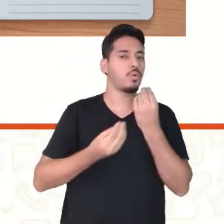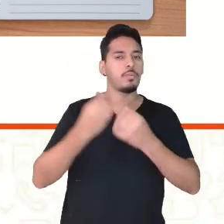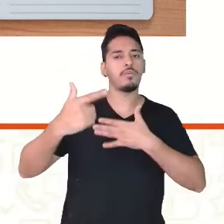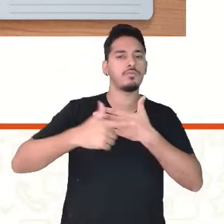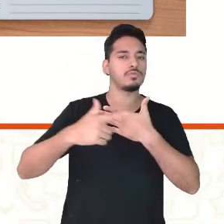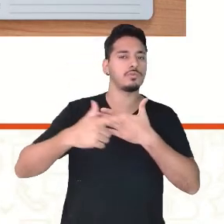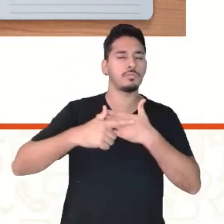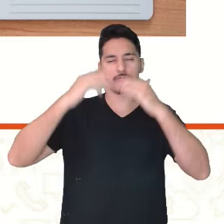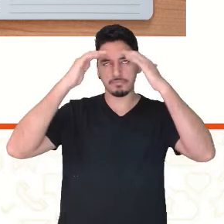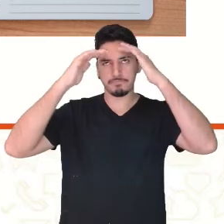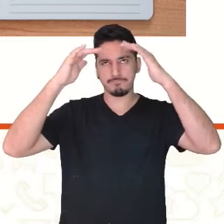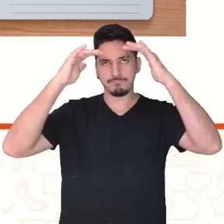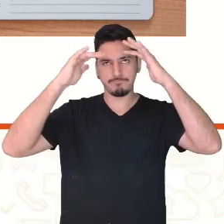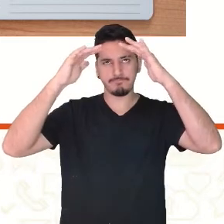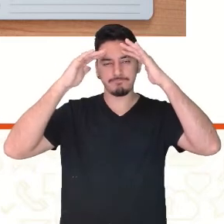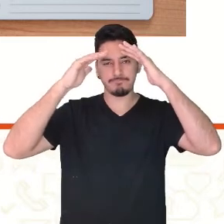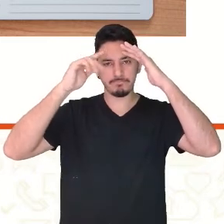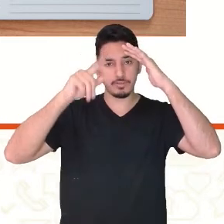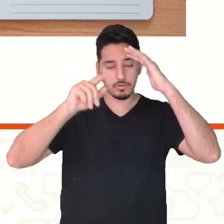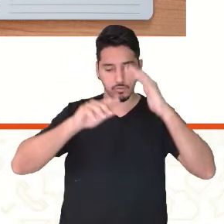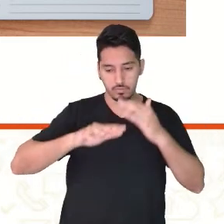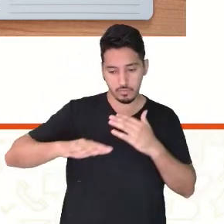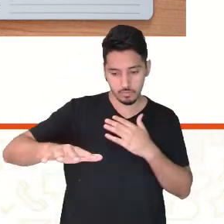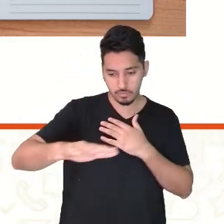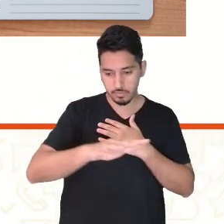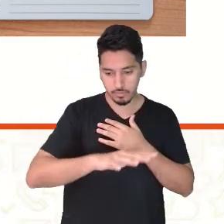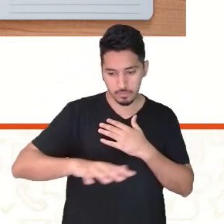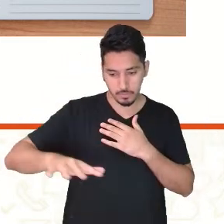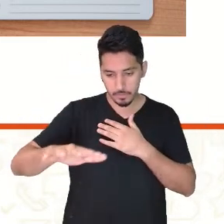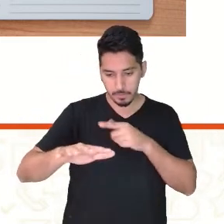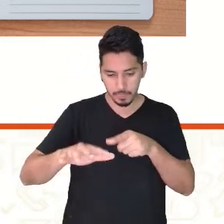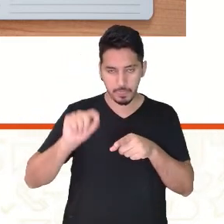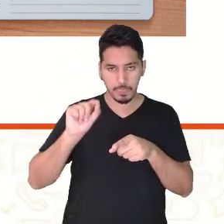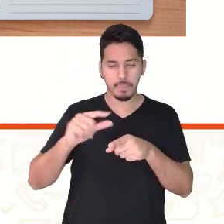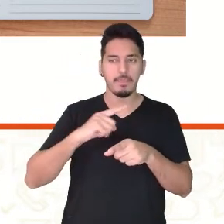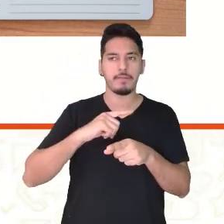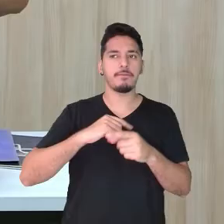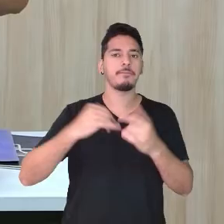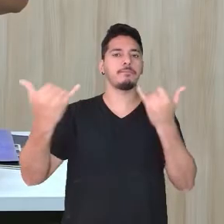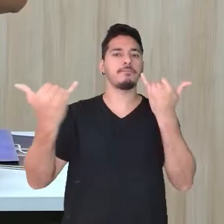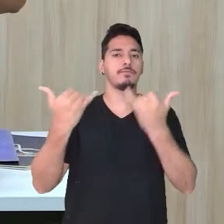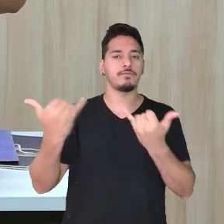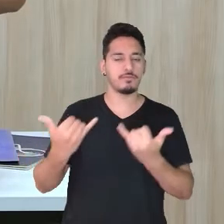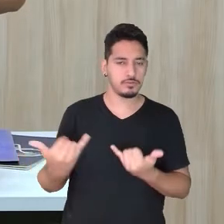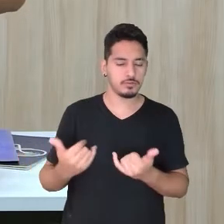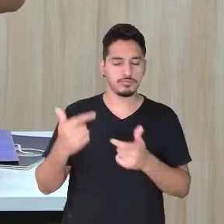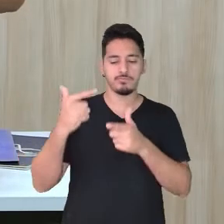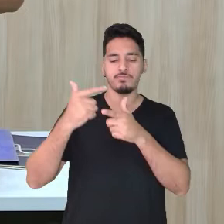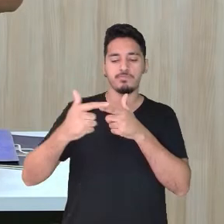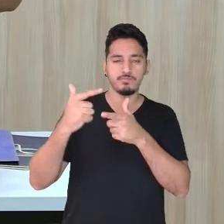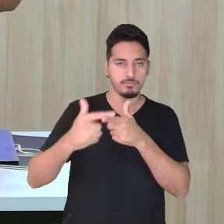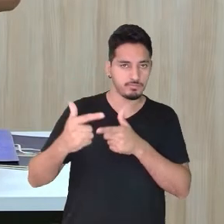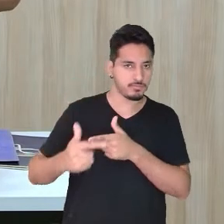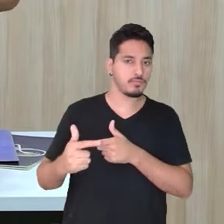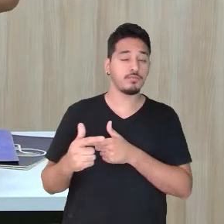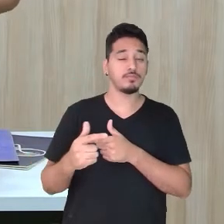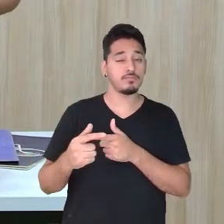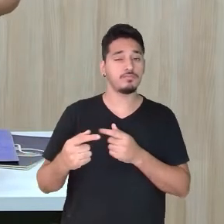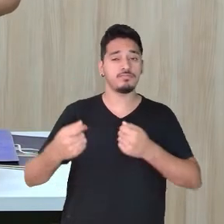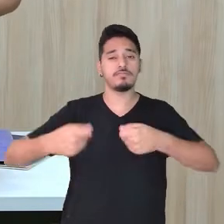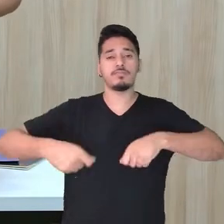esse pensamento, que o ambiente ele traz informações problemáticas que precisam